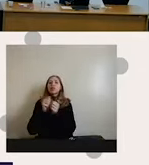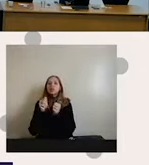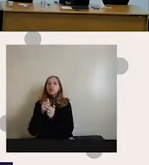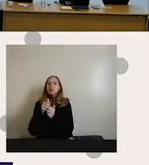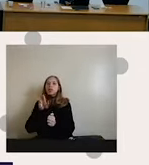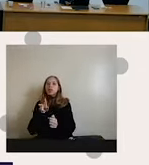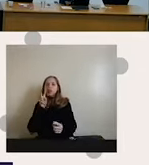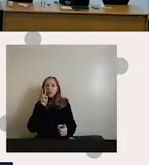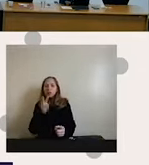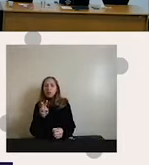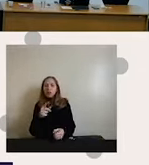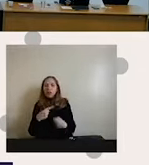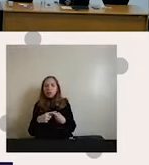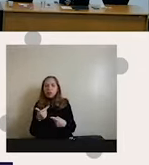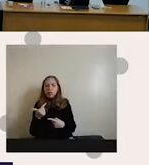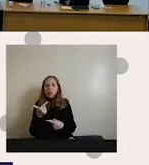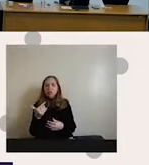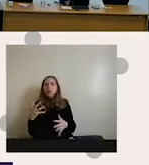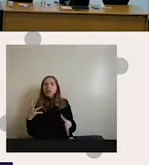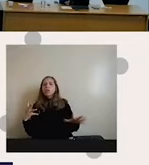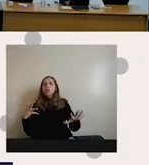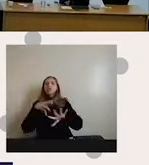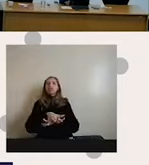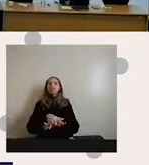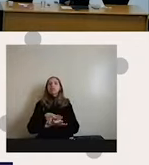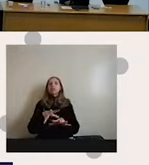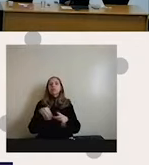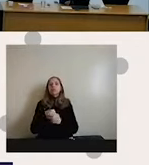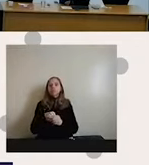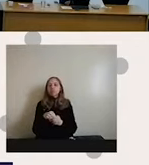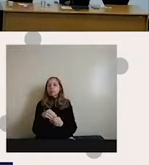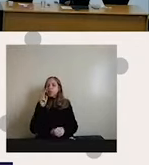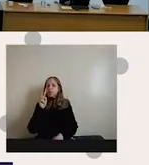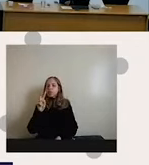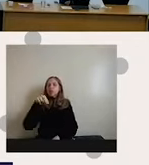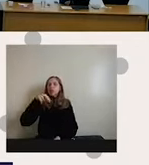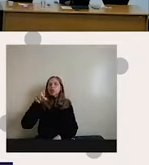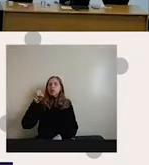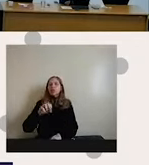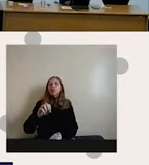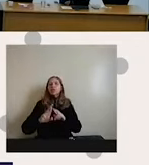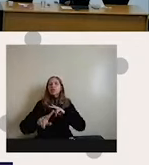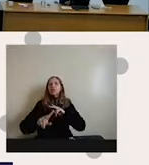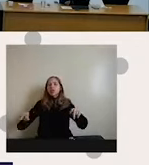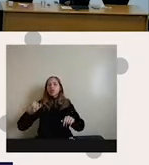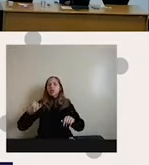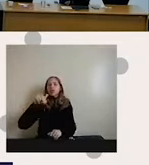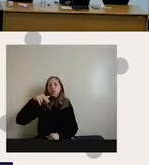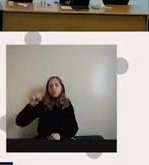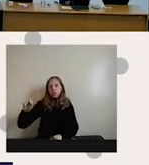uma intersetorialidade, cada instituição vai ver o nexo de uma forma. Então, o INSS, como o Dr. João já nos